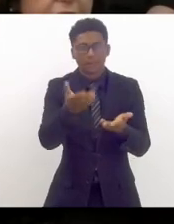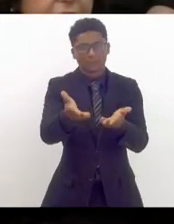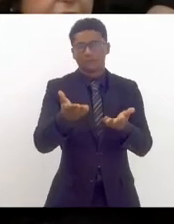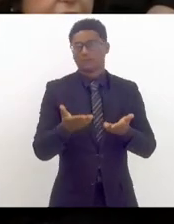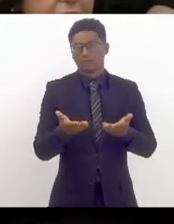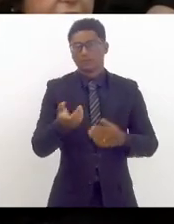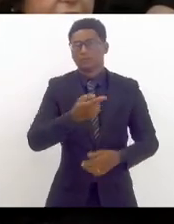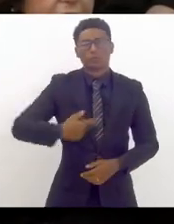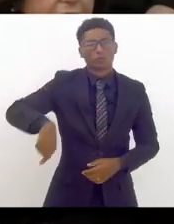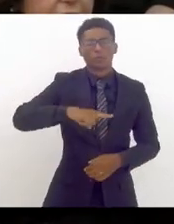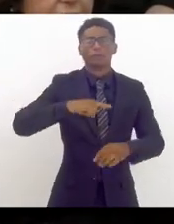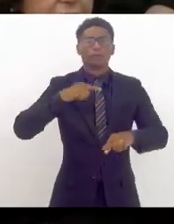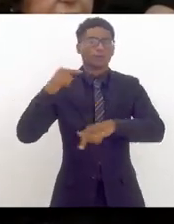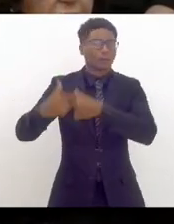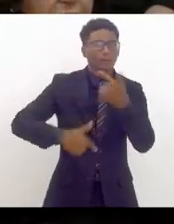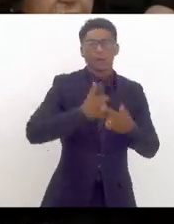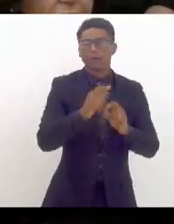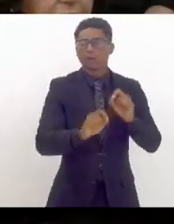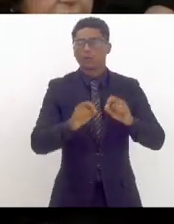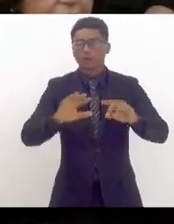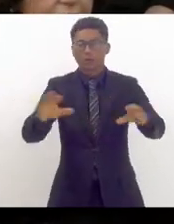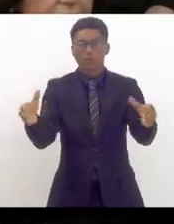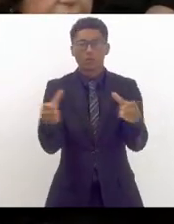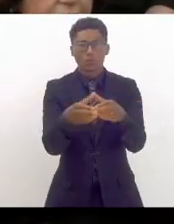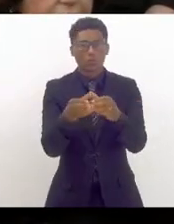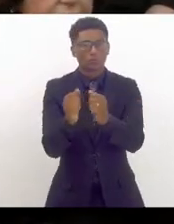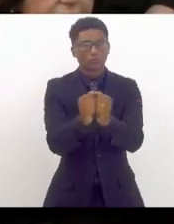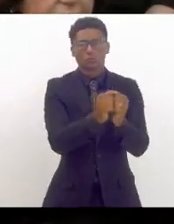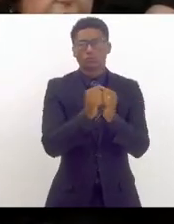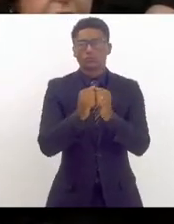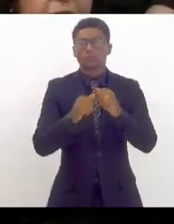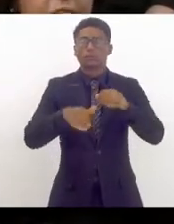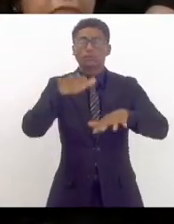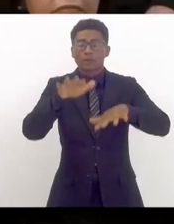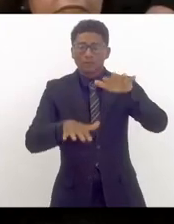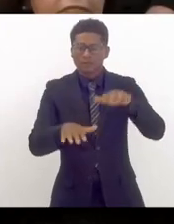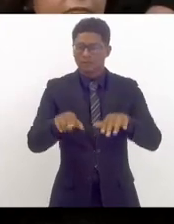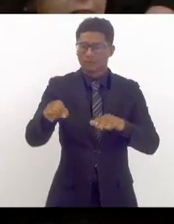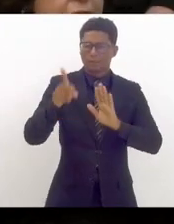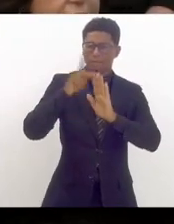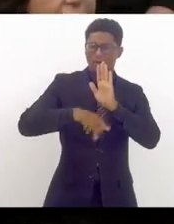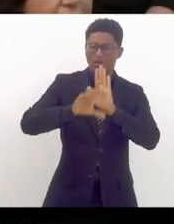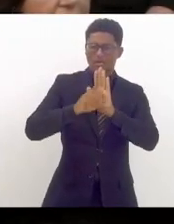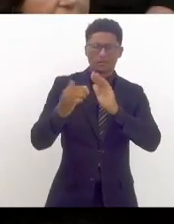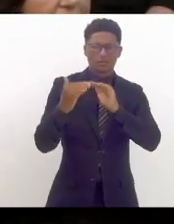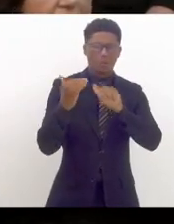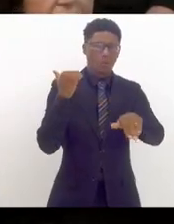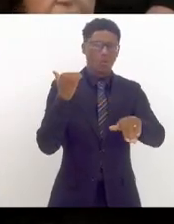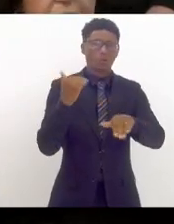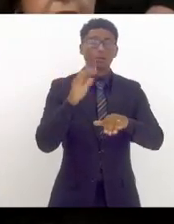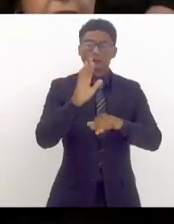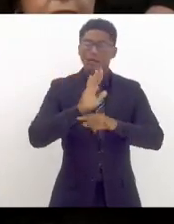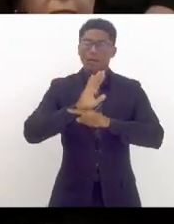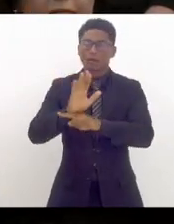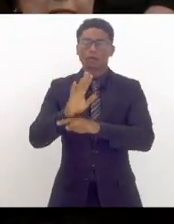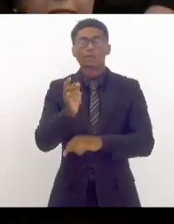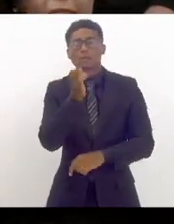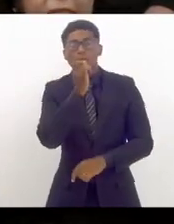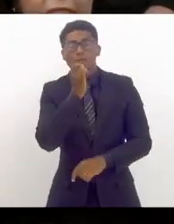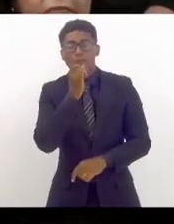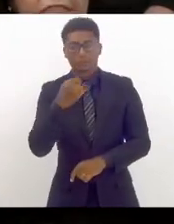gente trabalha em grupo. E aqui, a gente, às vezes, a gente discorda de um projeto, mas ajuda o outro. Eu, por exemplo,